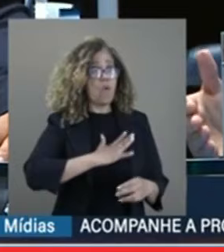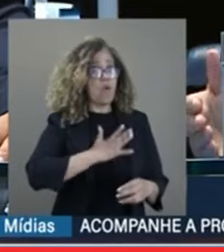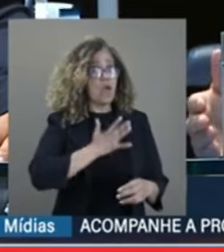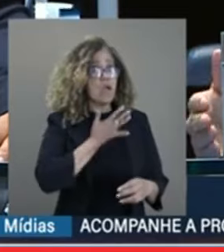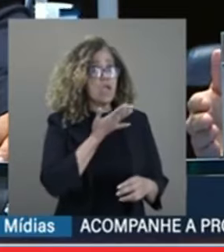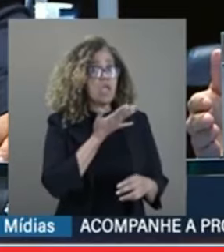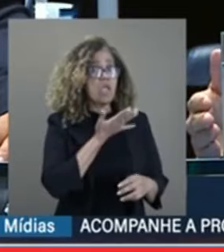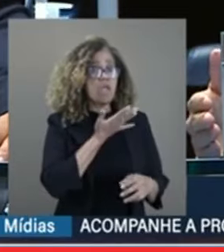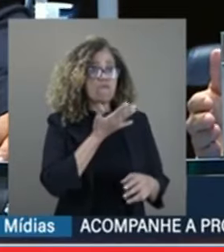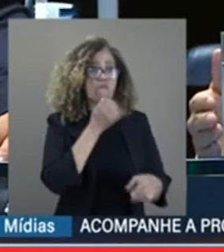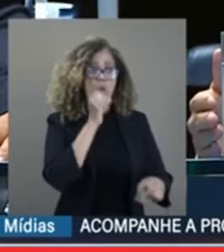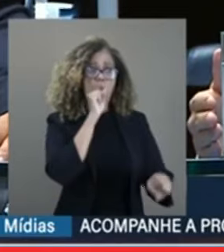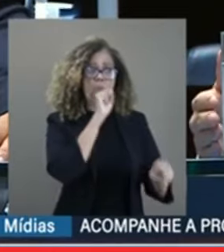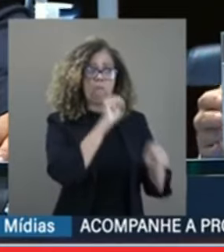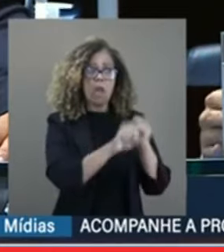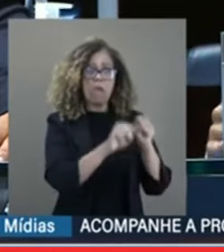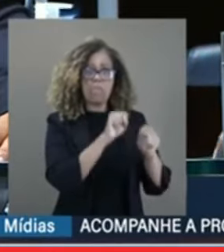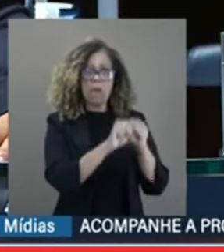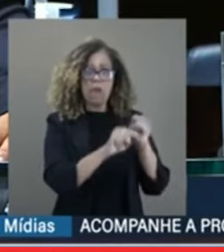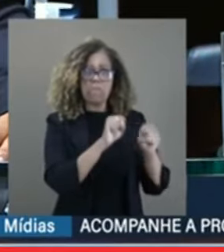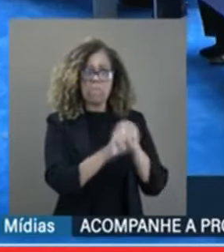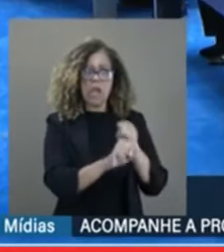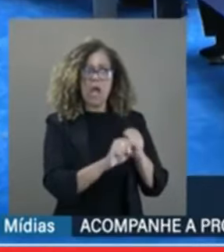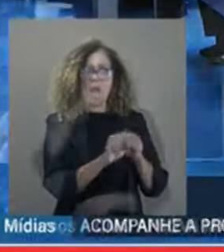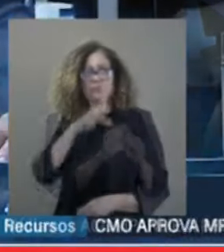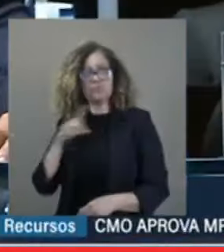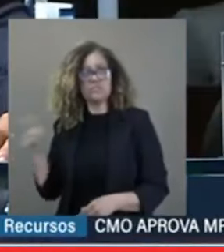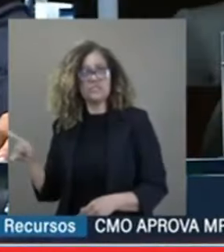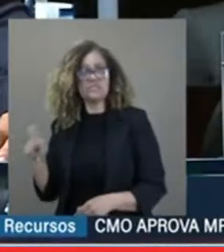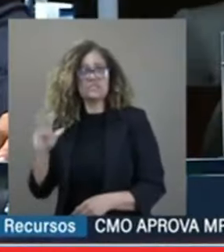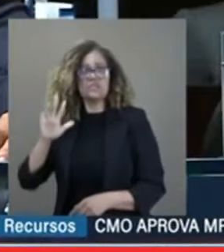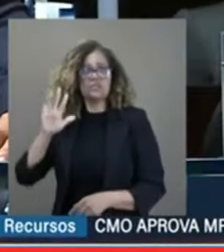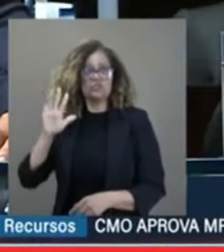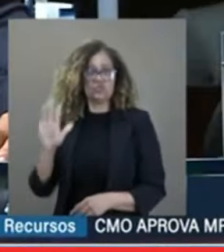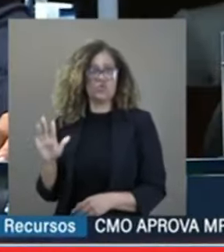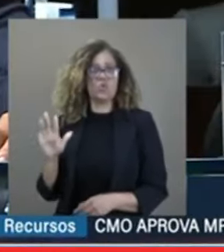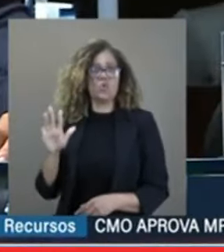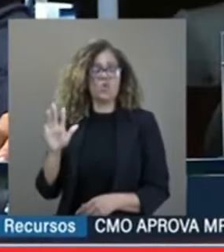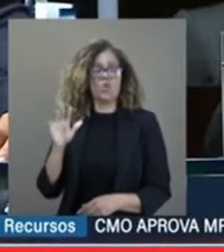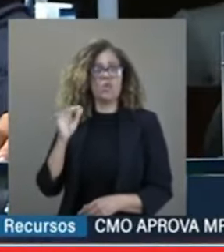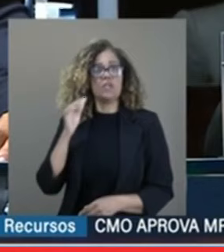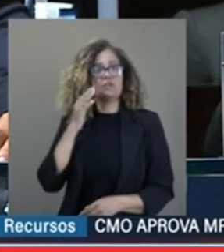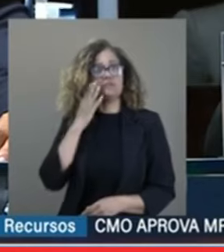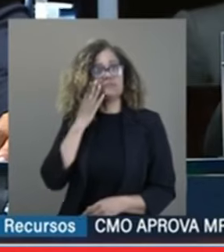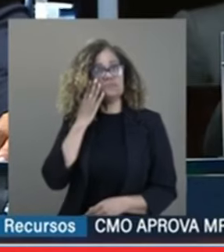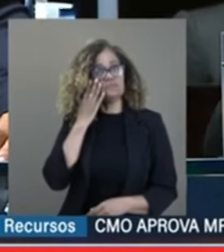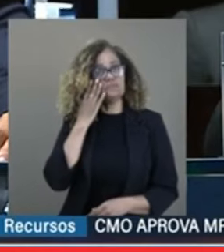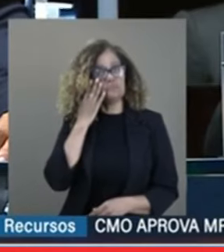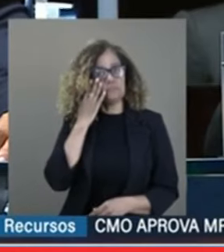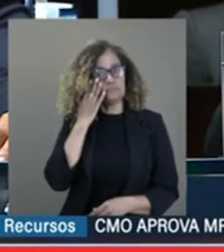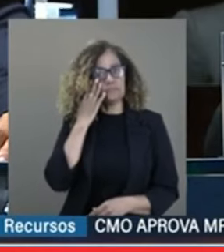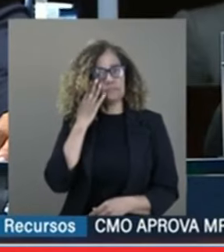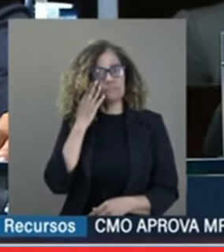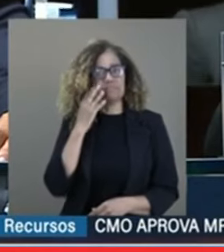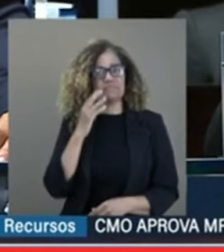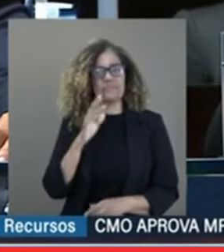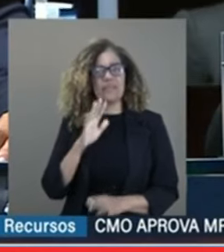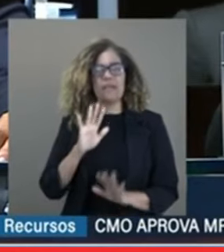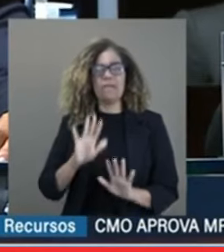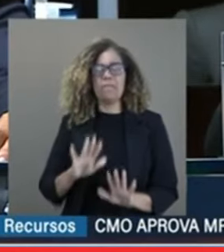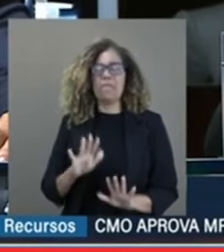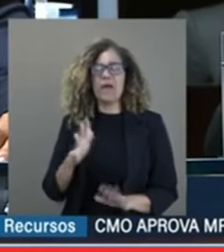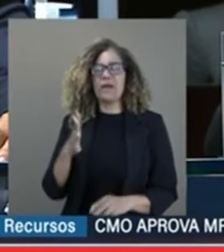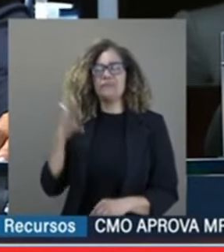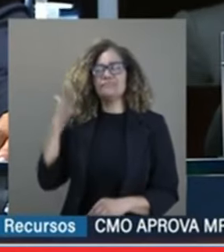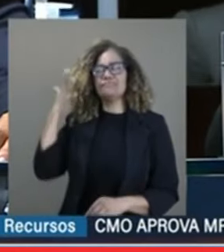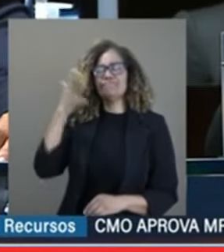está tentando manter o posicionamento esperando essa crise passar. Aí tem outras ações que podem